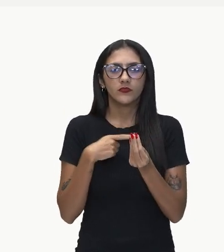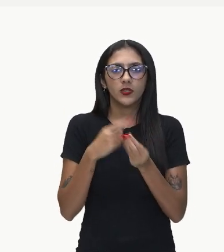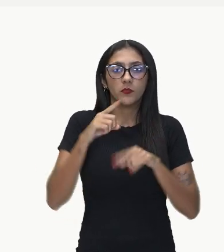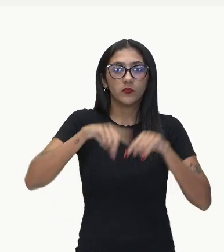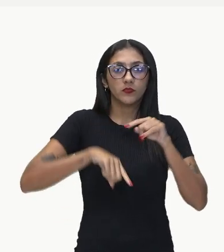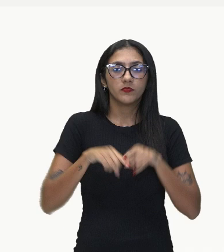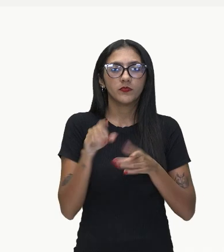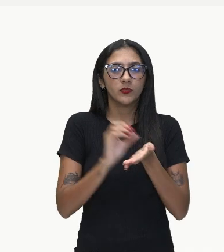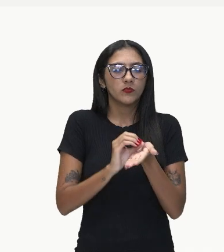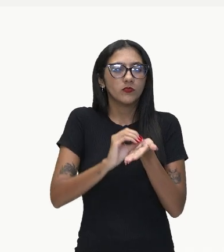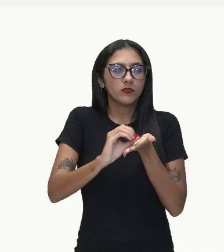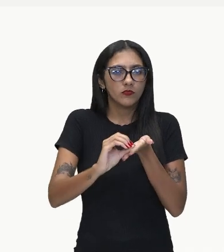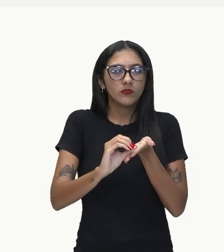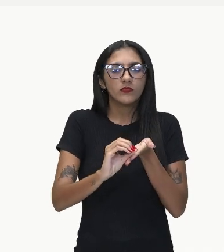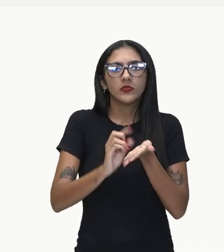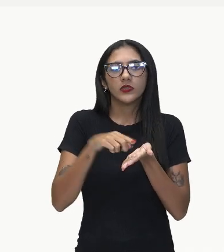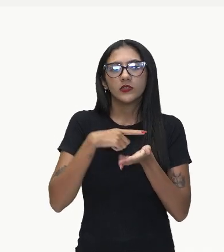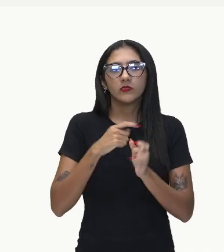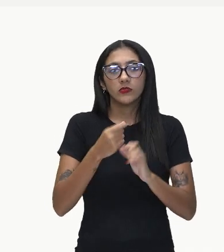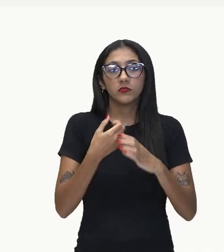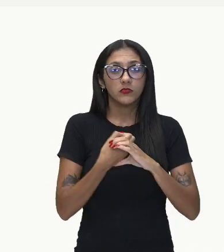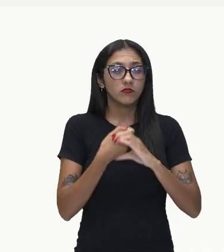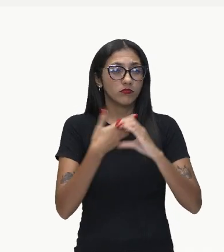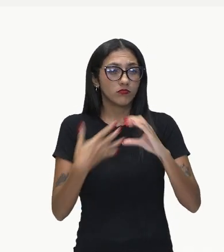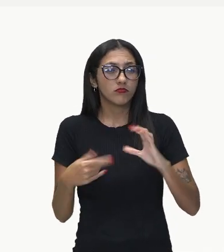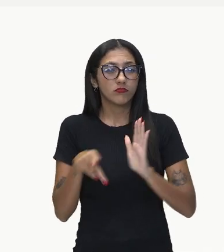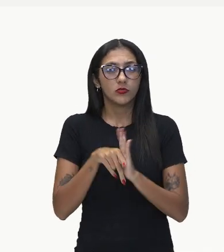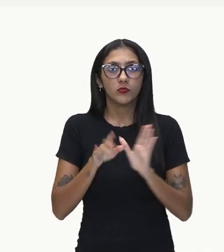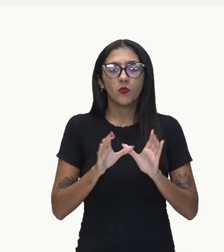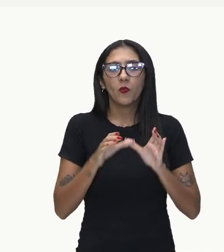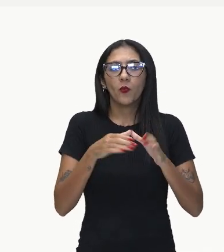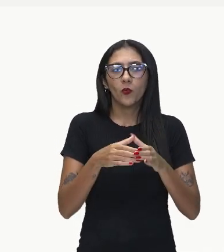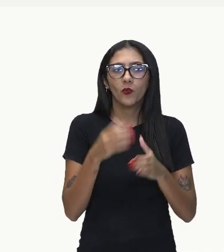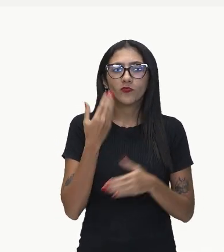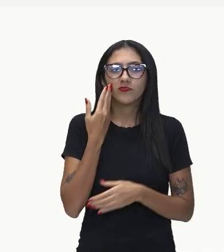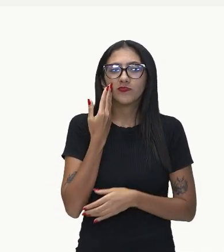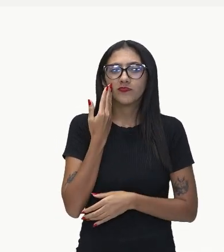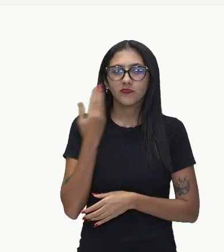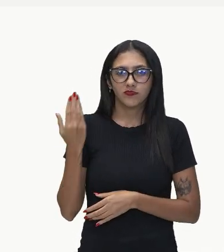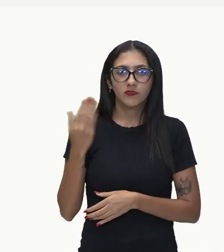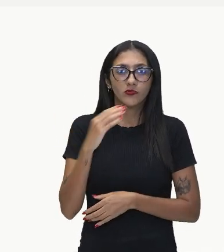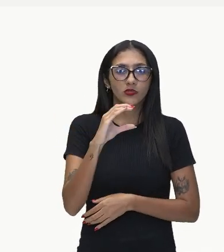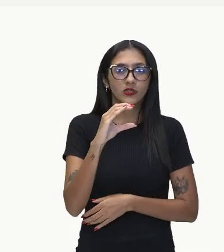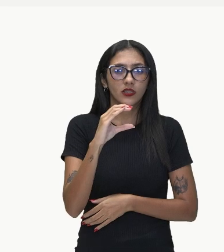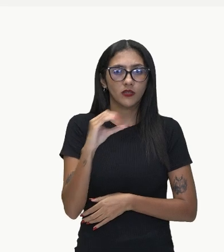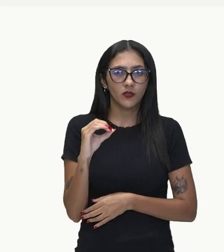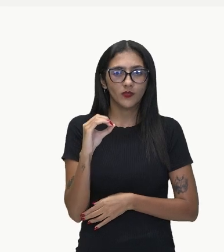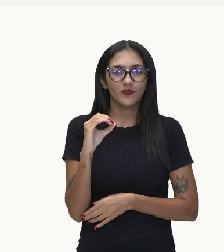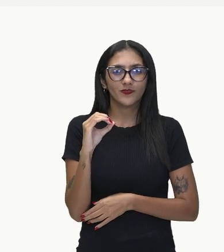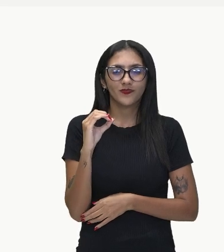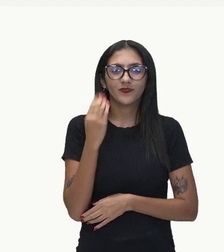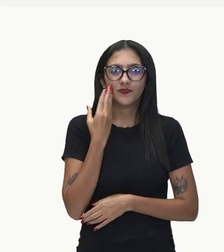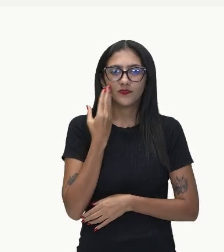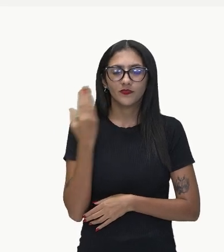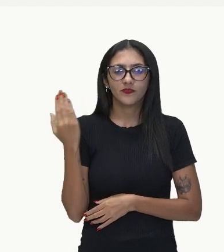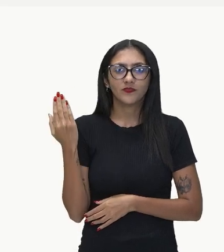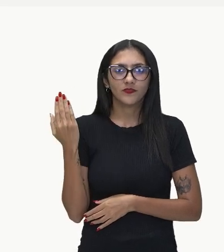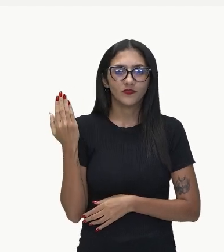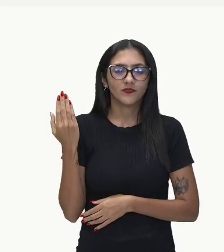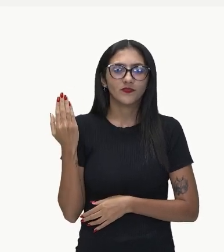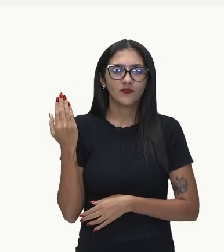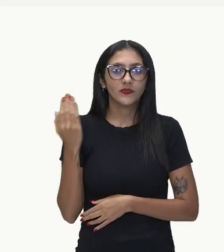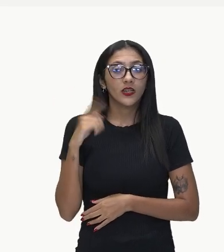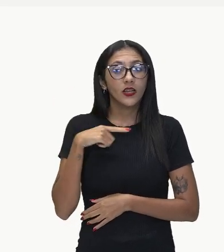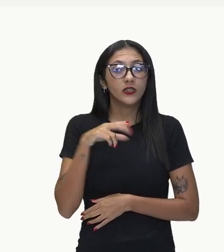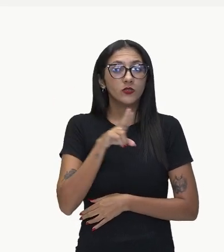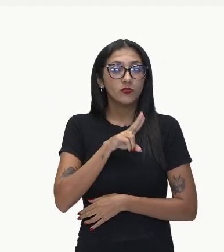orgânicos caracterizados por um grupo carbonila. Esse grupo aqui, ó, esse grupo é chamado